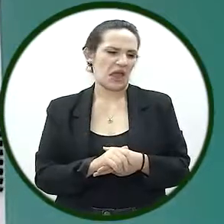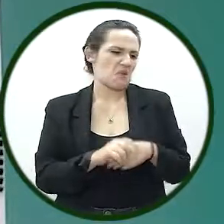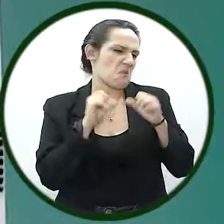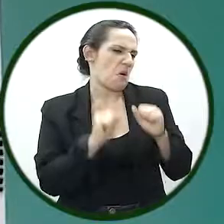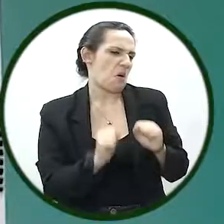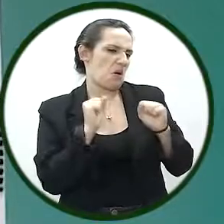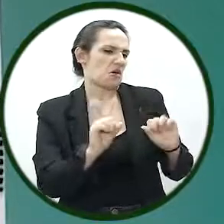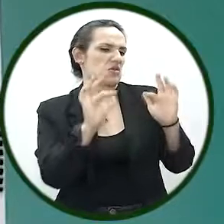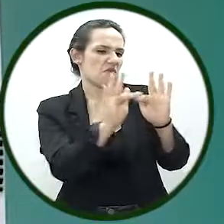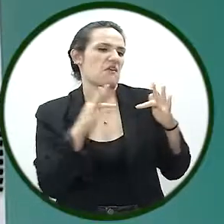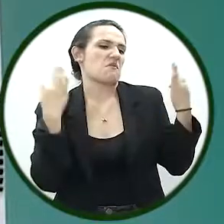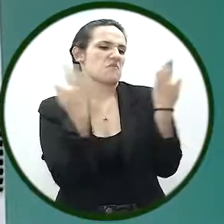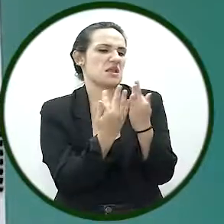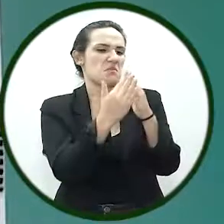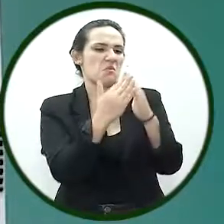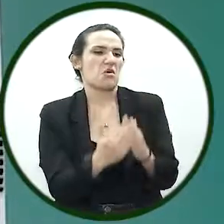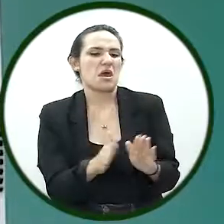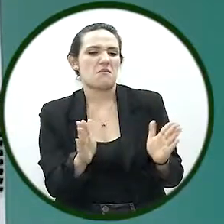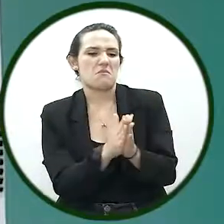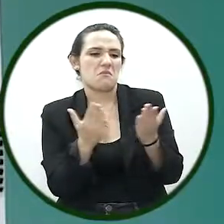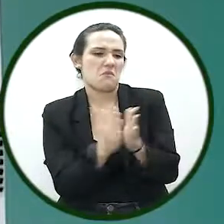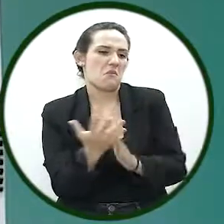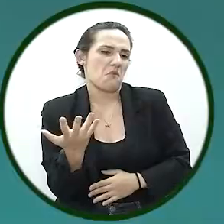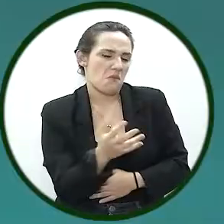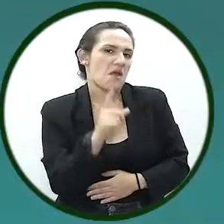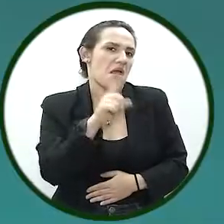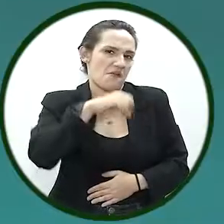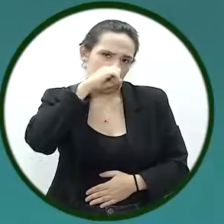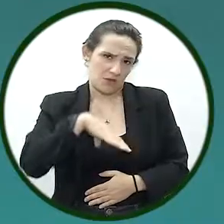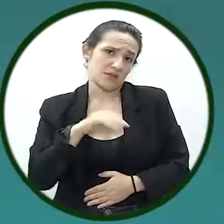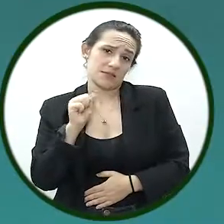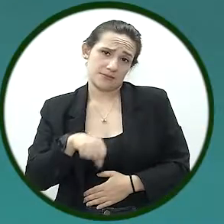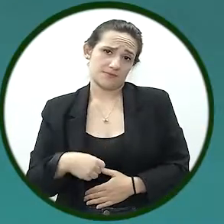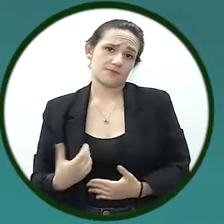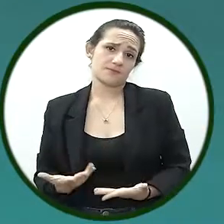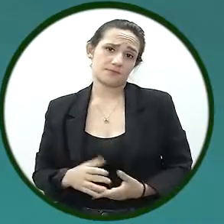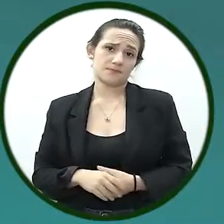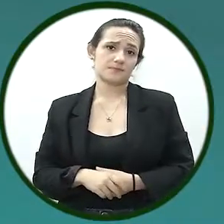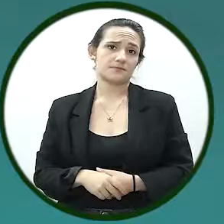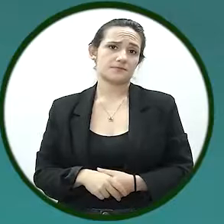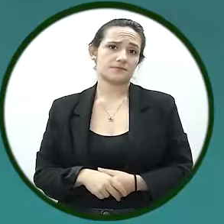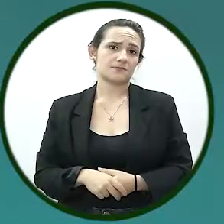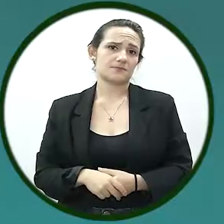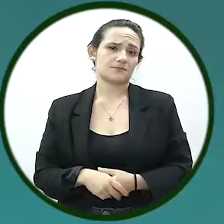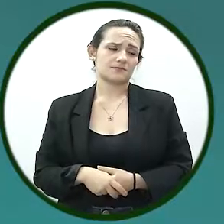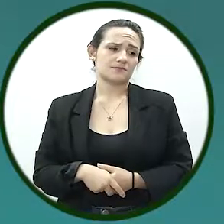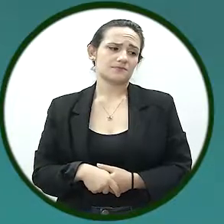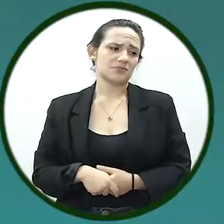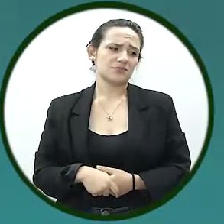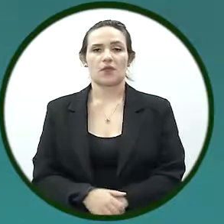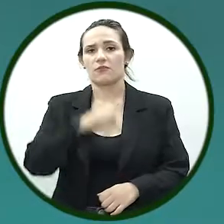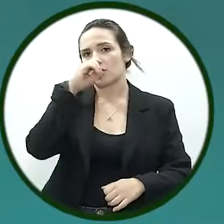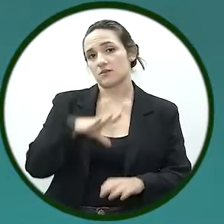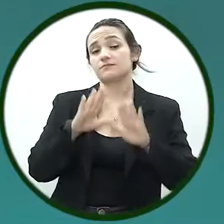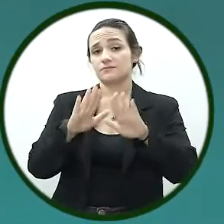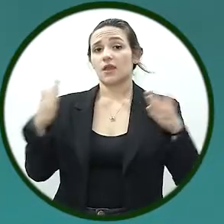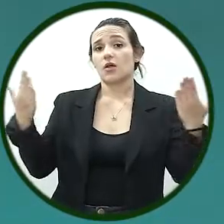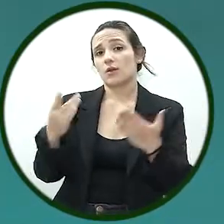famílias morando embaixo da ponte é uma forma de violência. Indo além agora na questão das políticas públicas, a